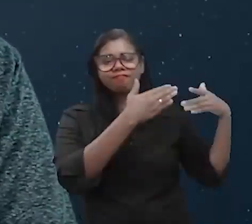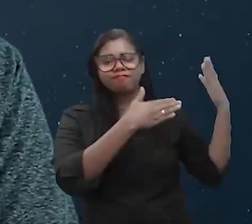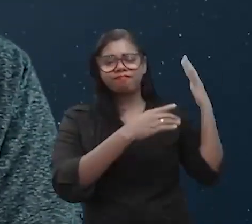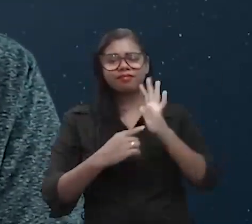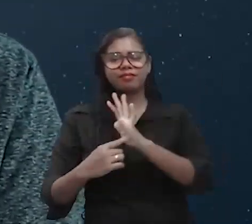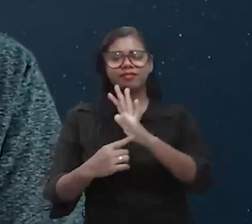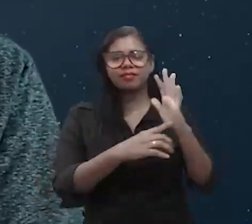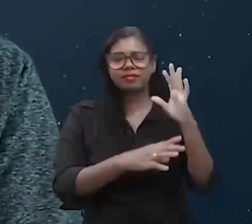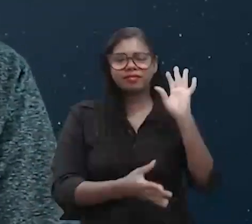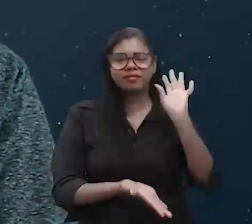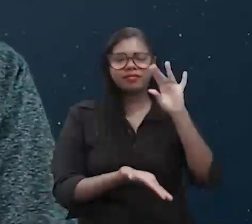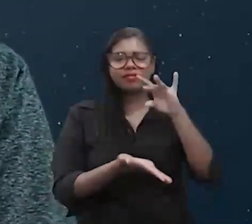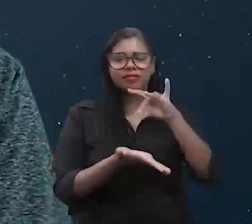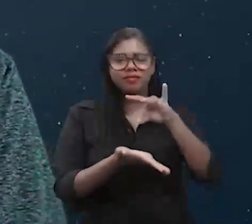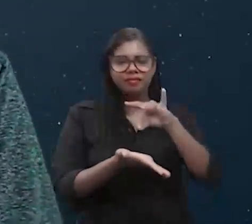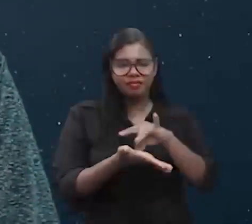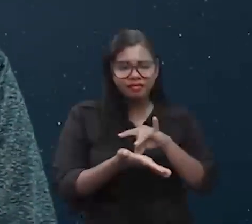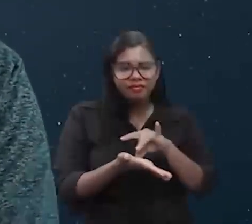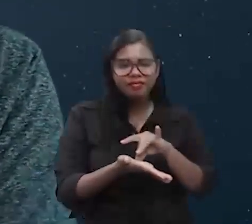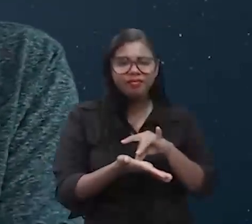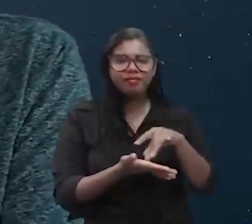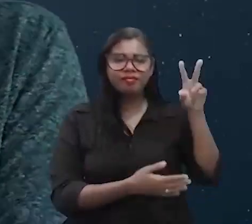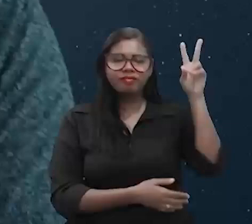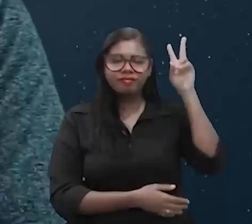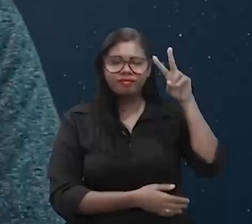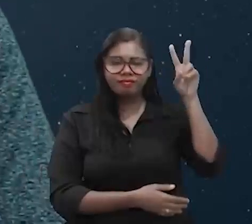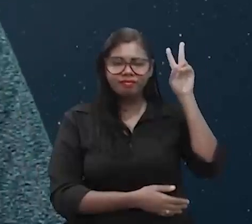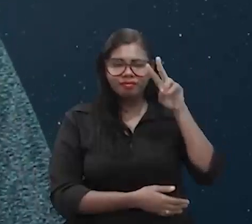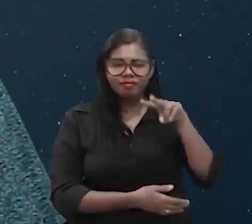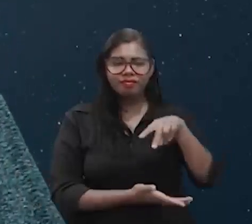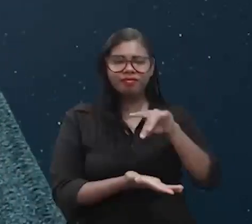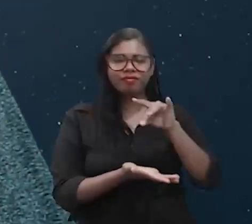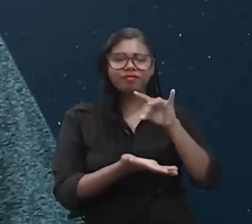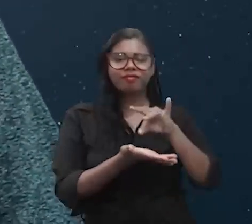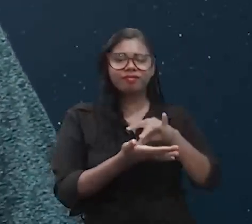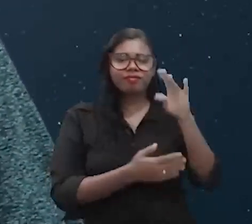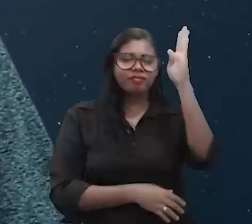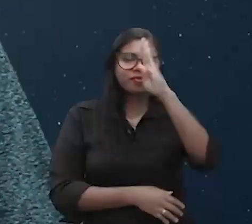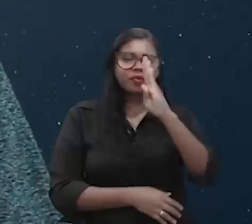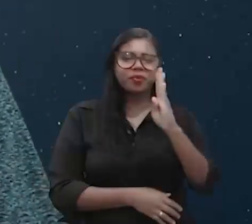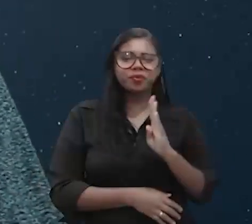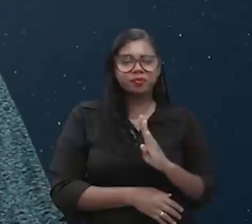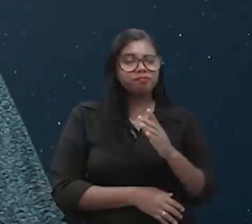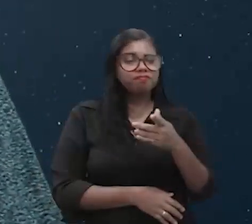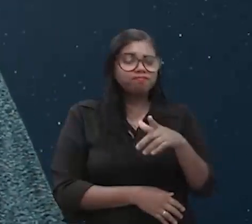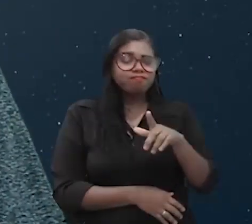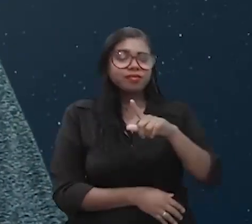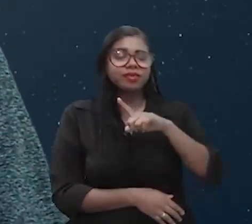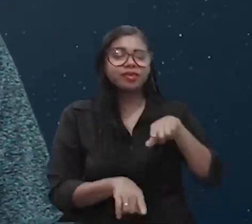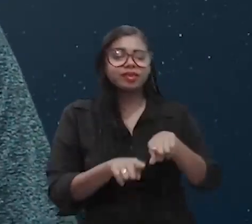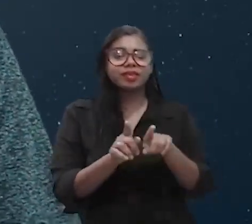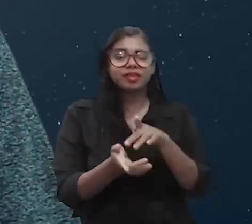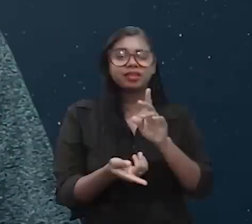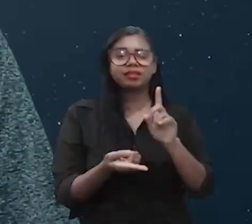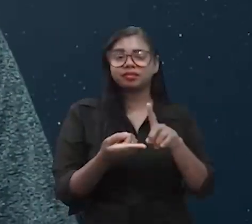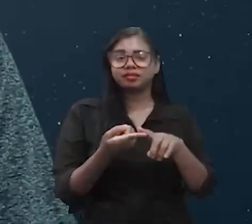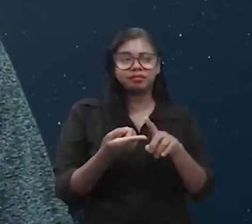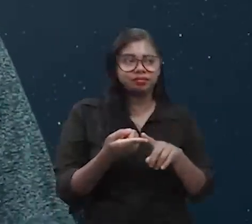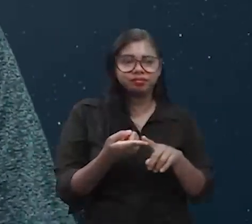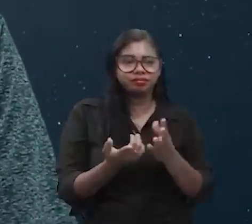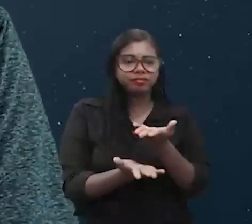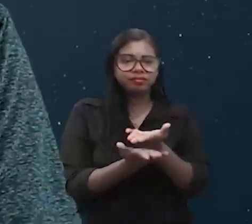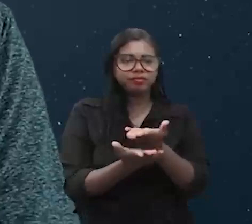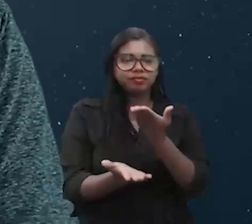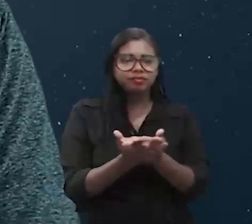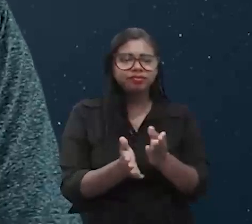de retomar a história do Brasil, que até então não existia grande estudo sobre a história do